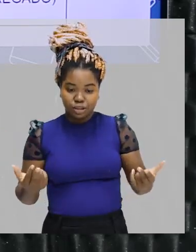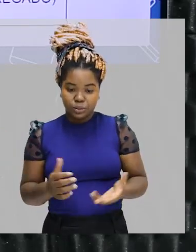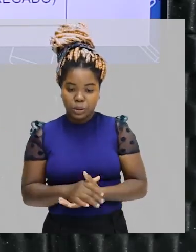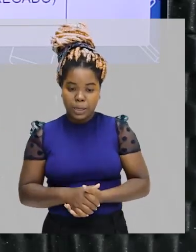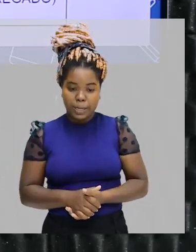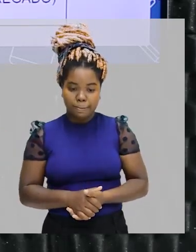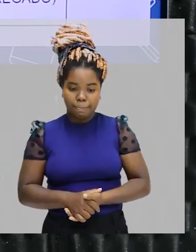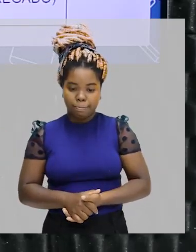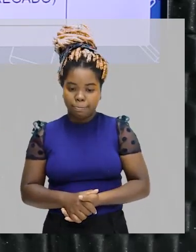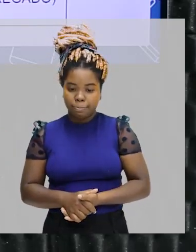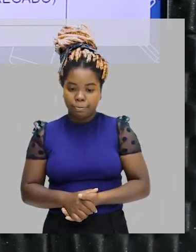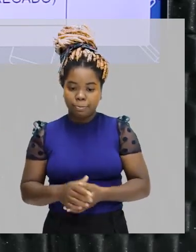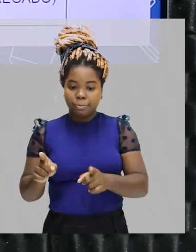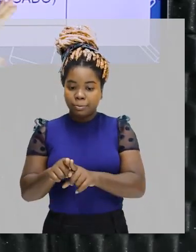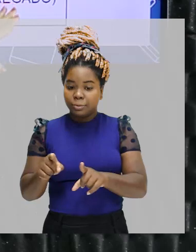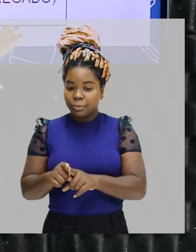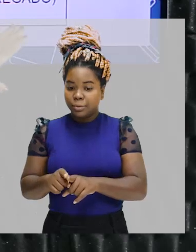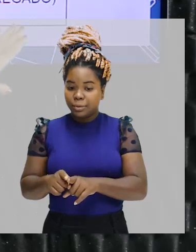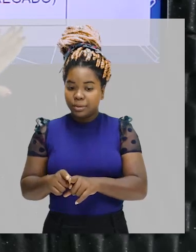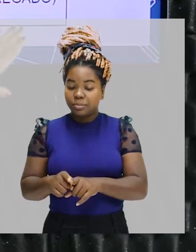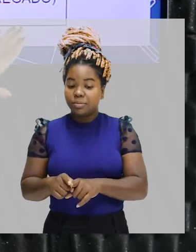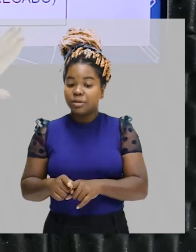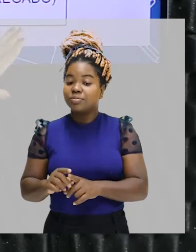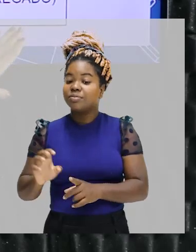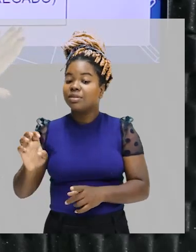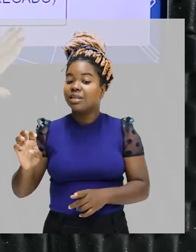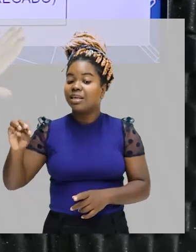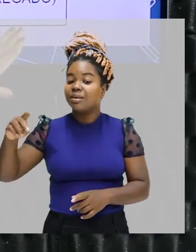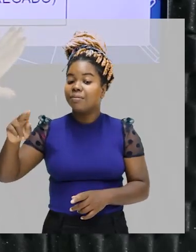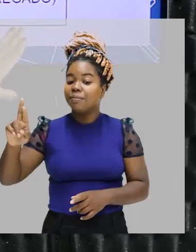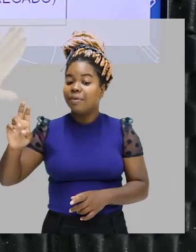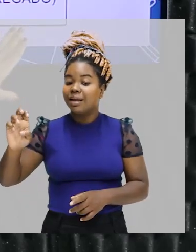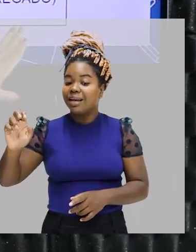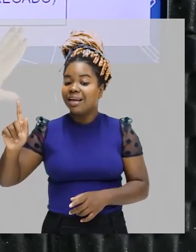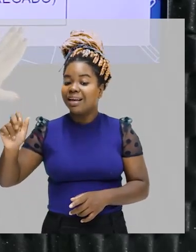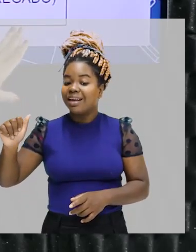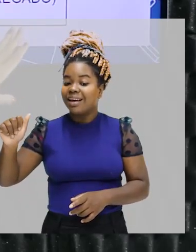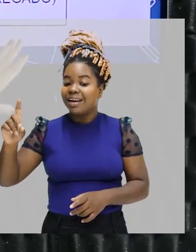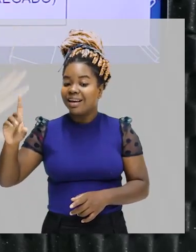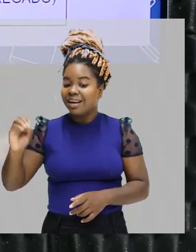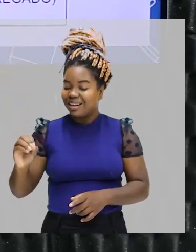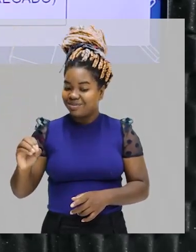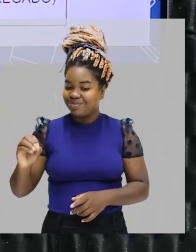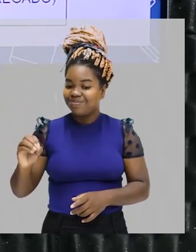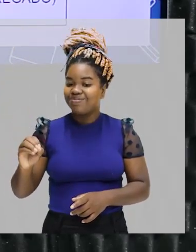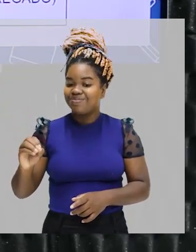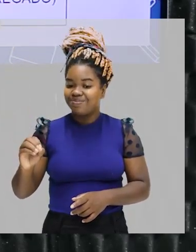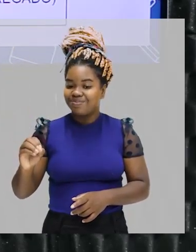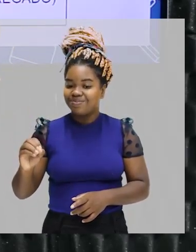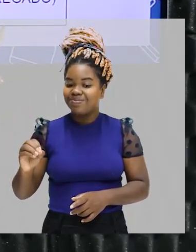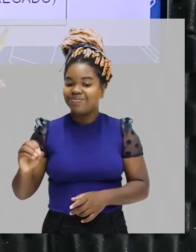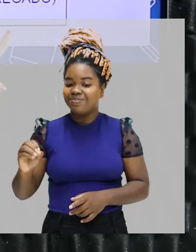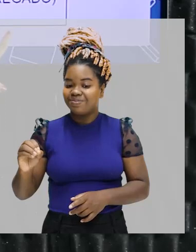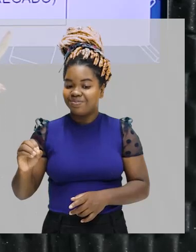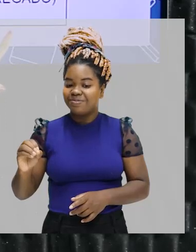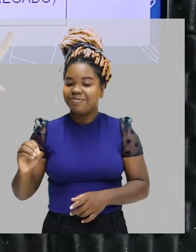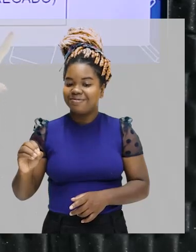Emprego, empregador, e olha o employee, com 2 S no final, que vai ter som de I. É